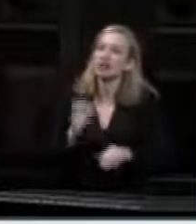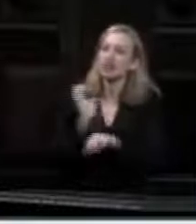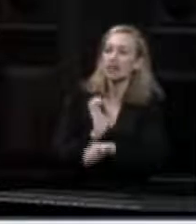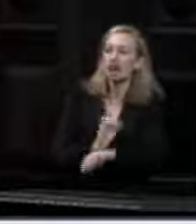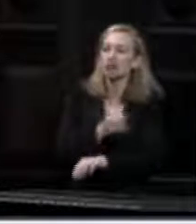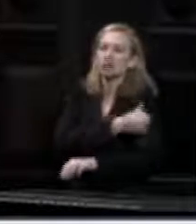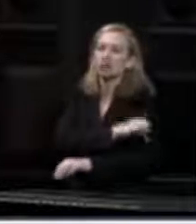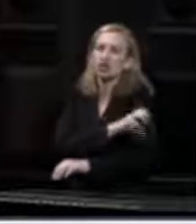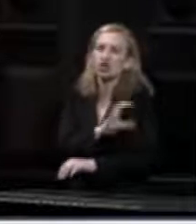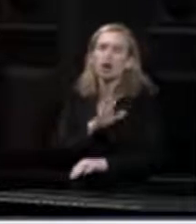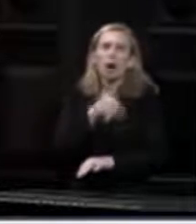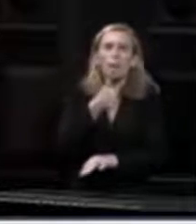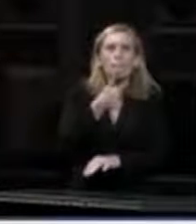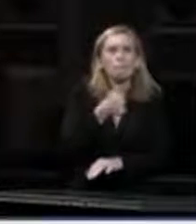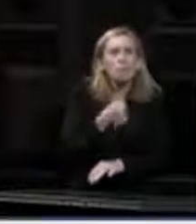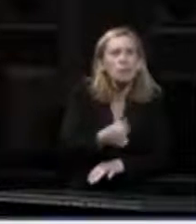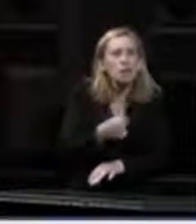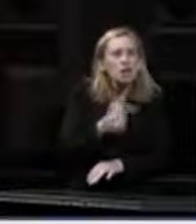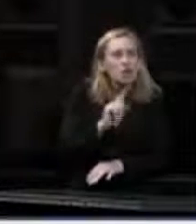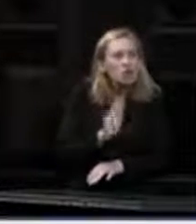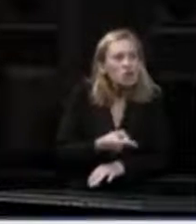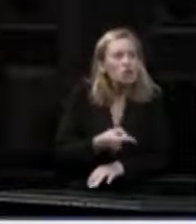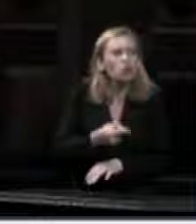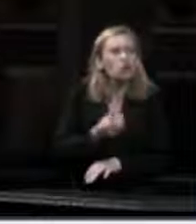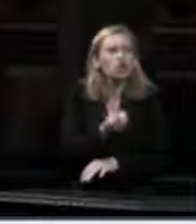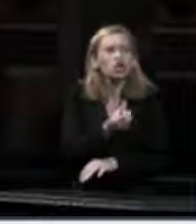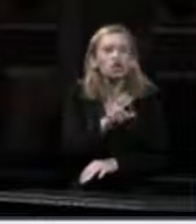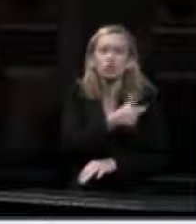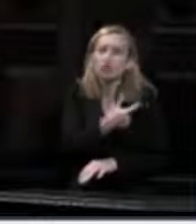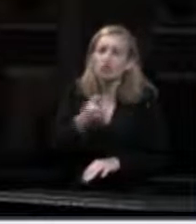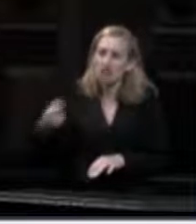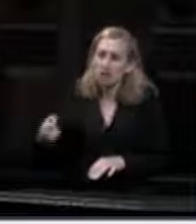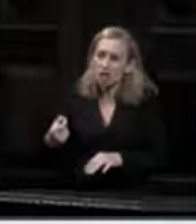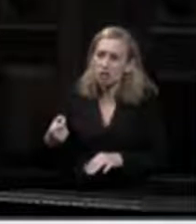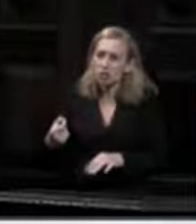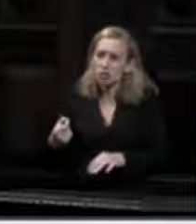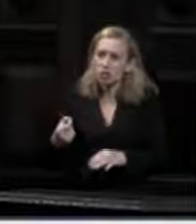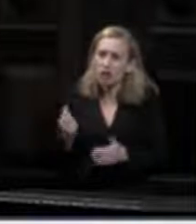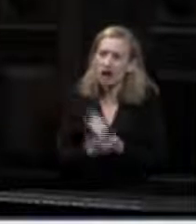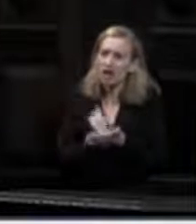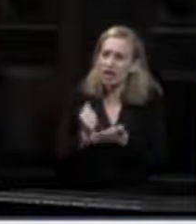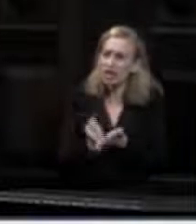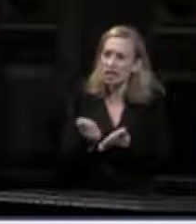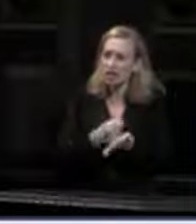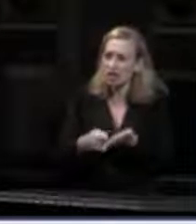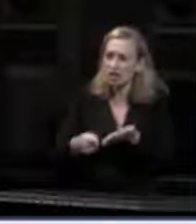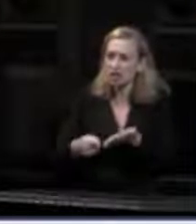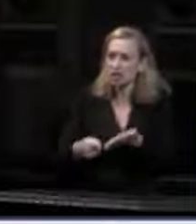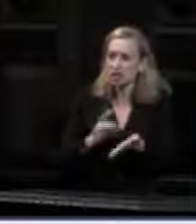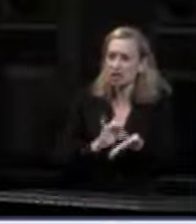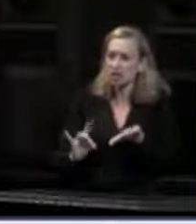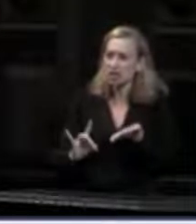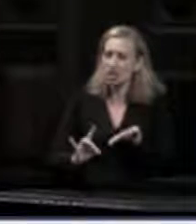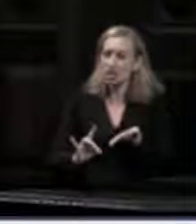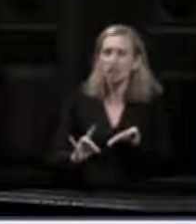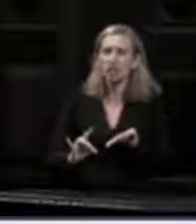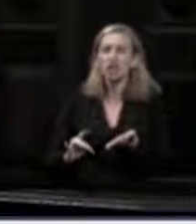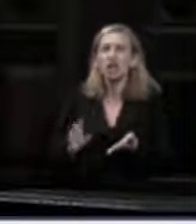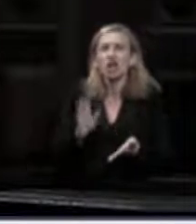de 1.200 legalizados e quase 3 mil